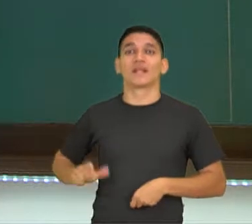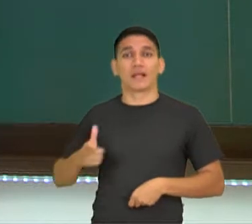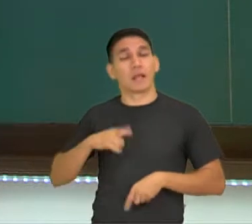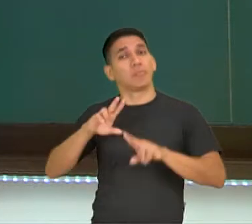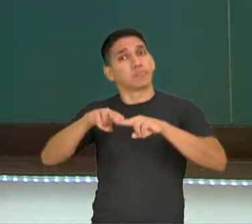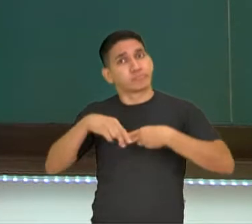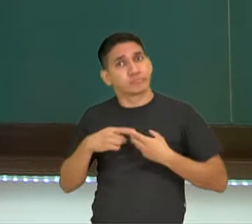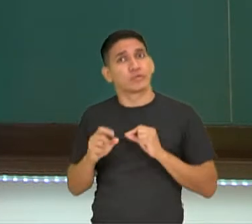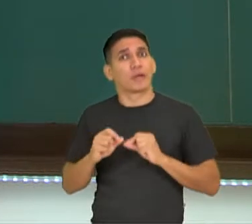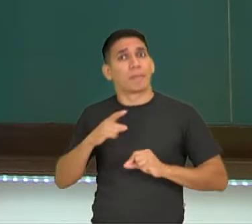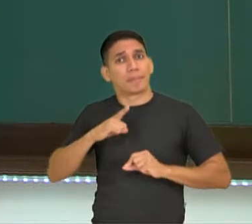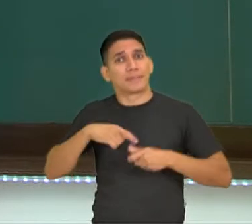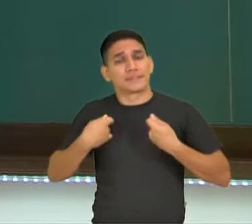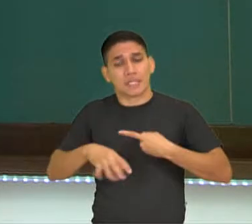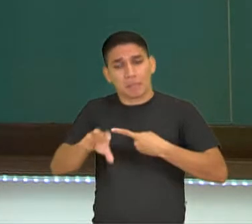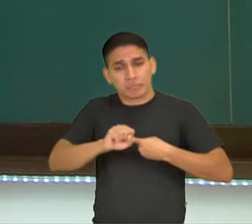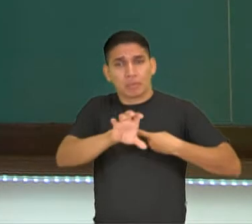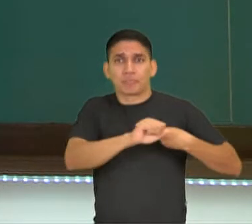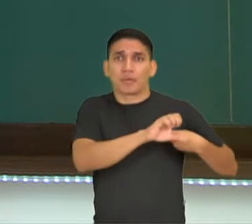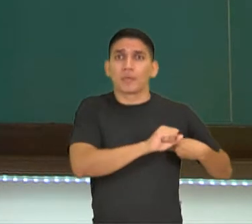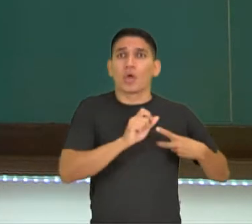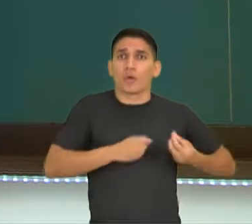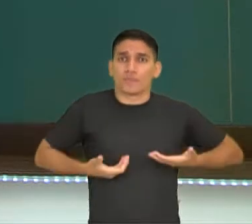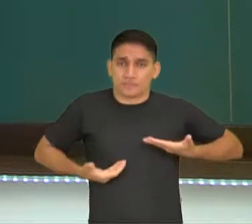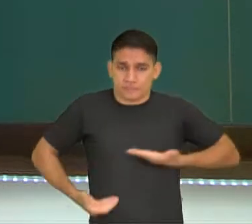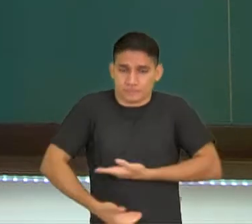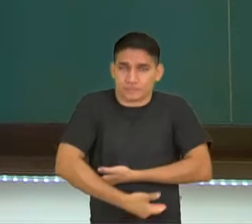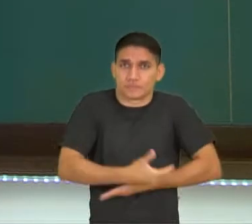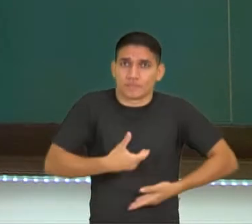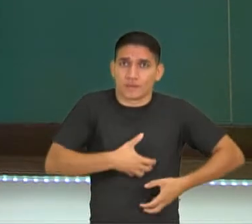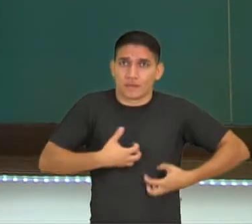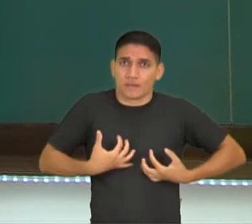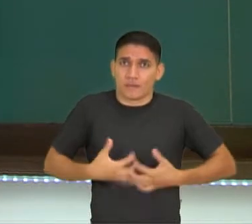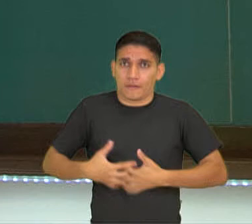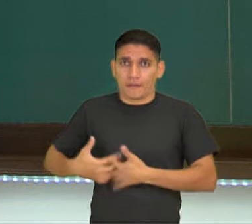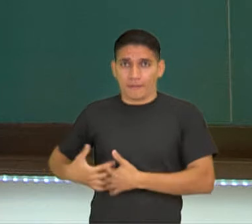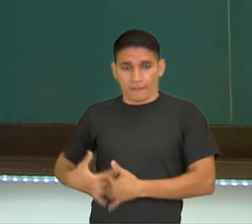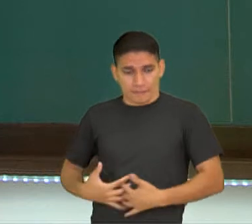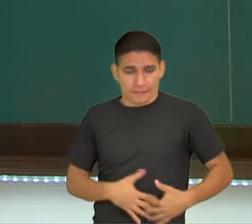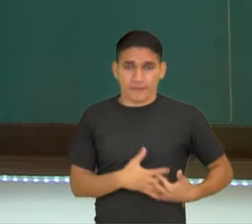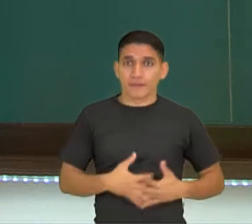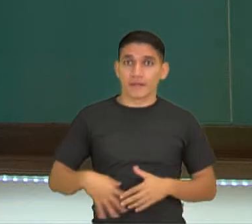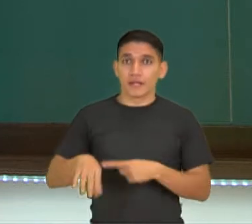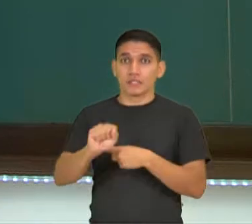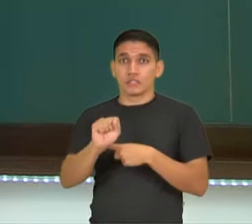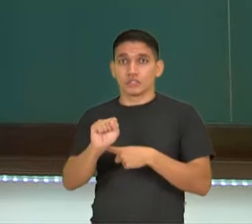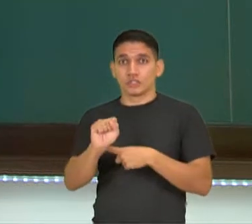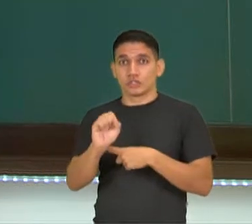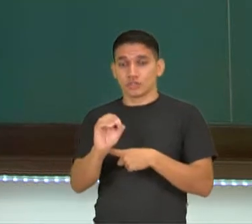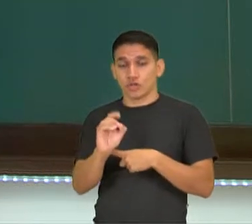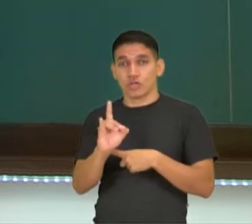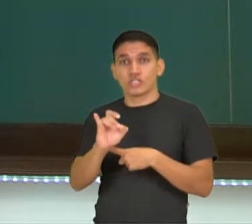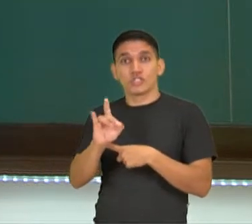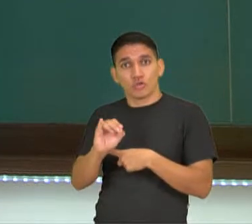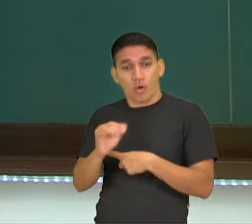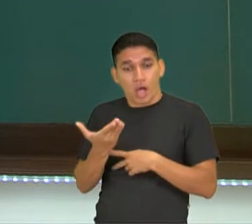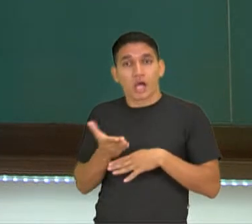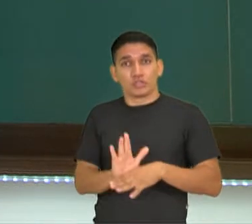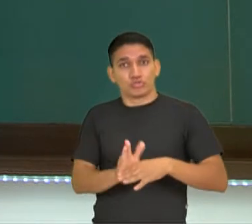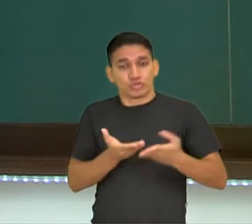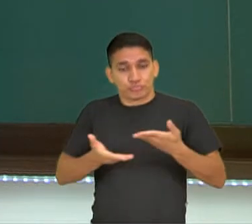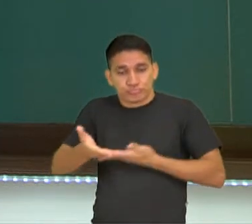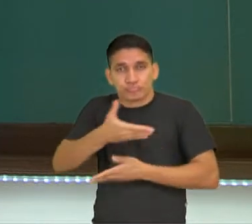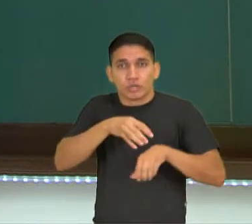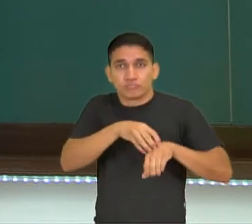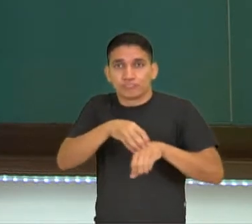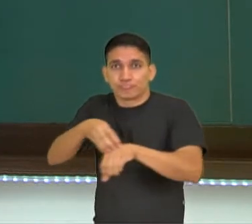ser transportados de um lugar para o outro no nosso organismo. E olha lá, ó, o sódio ajuda, ele está presente nesse